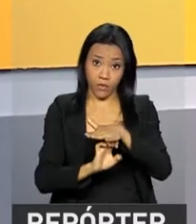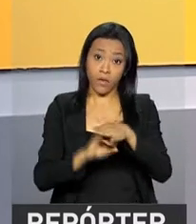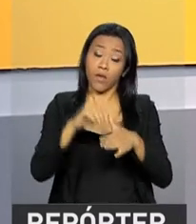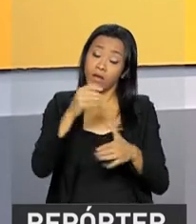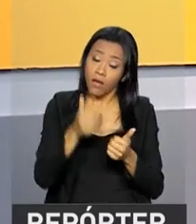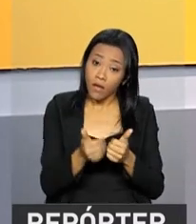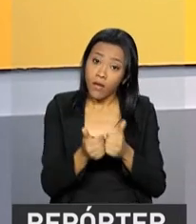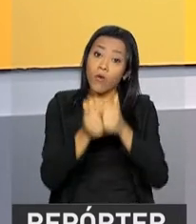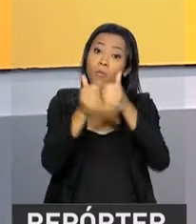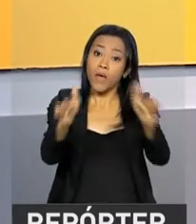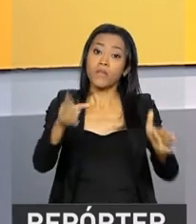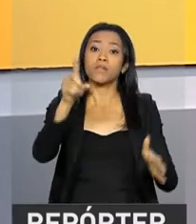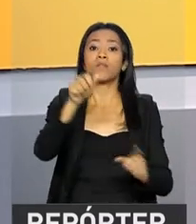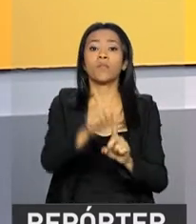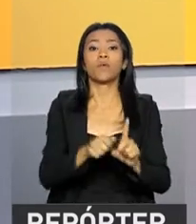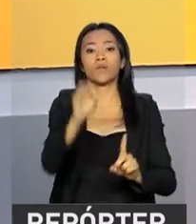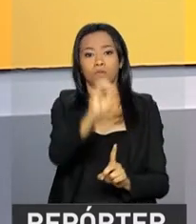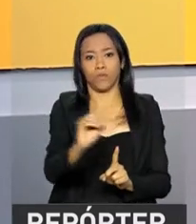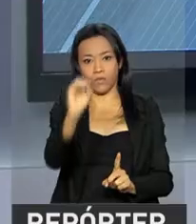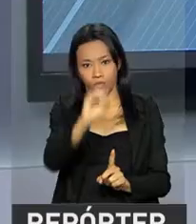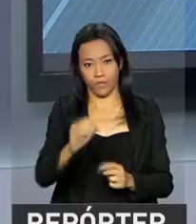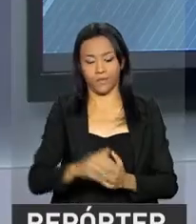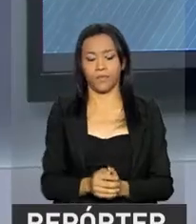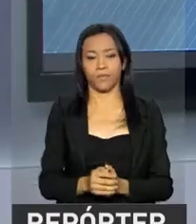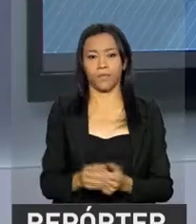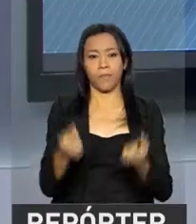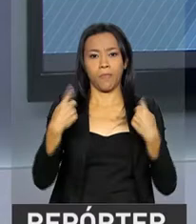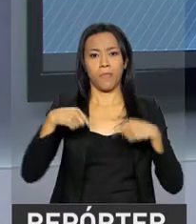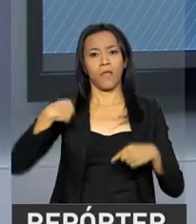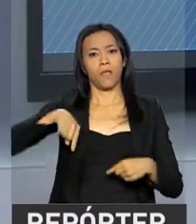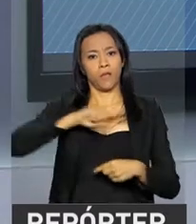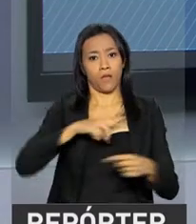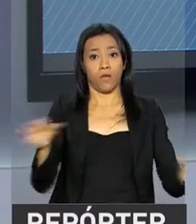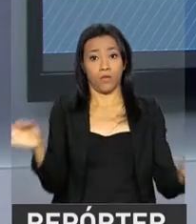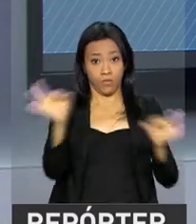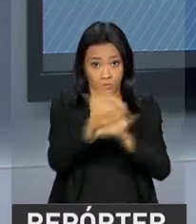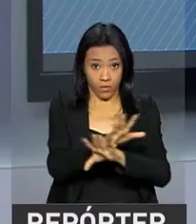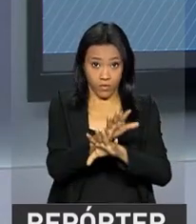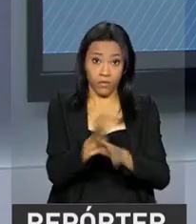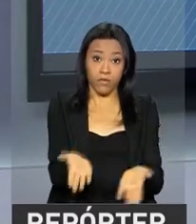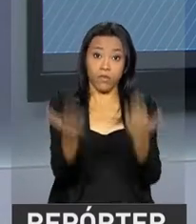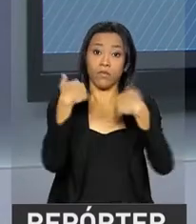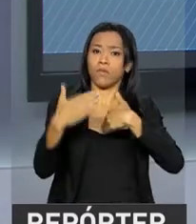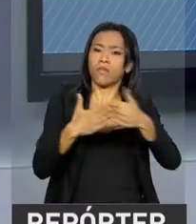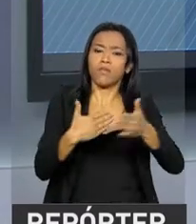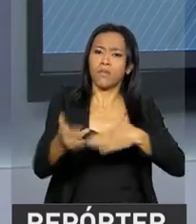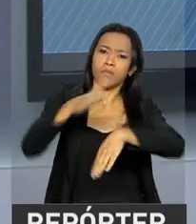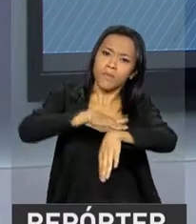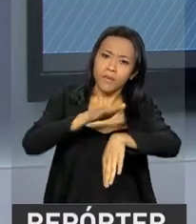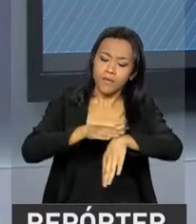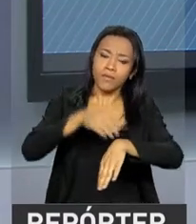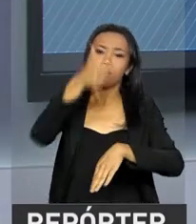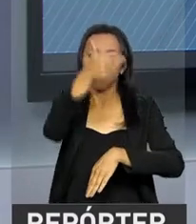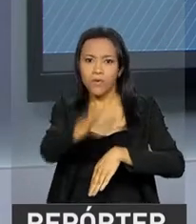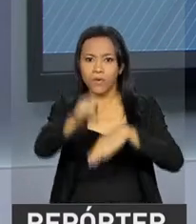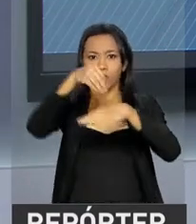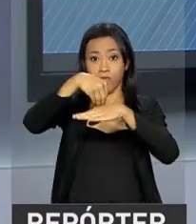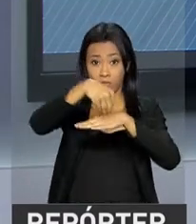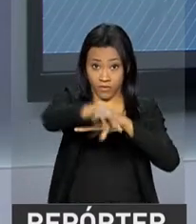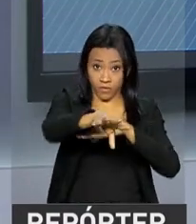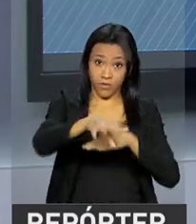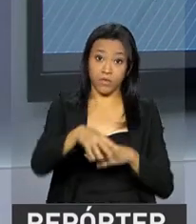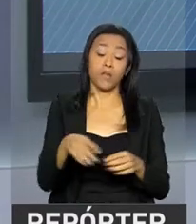deverá ser aberta em outubro o repórter nbr fica por aqui voltamos a qualquer momento com outras